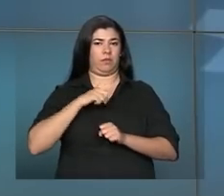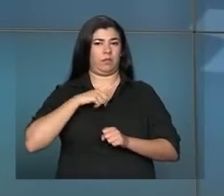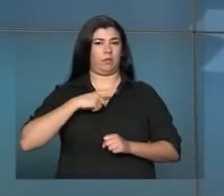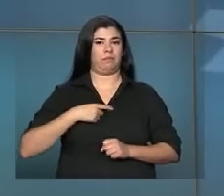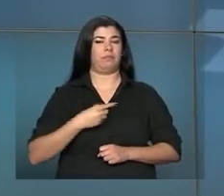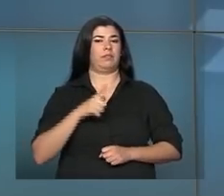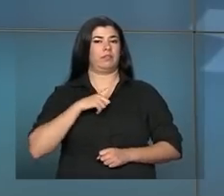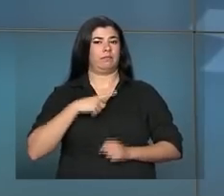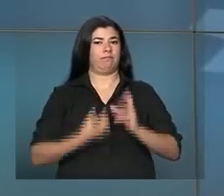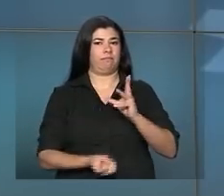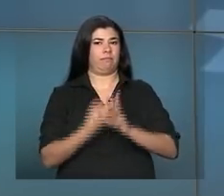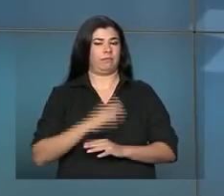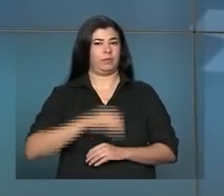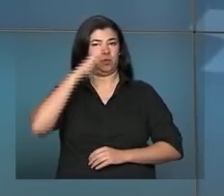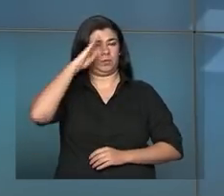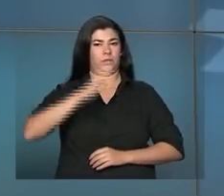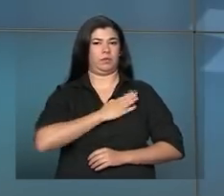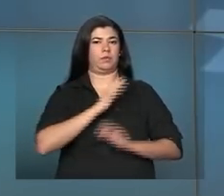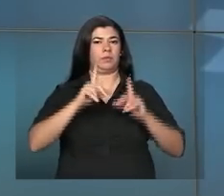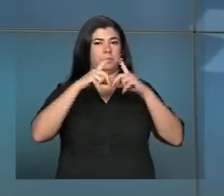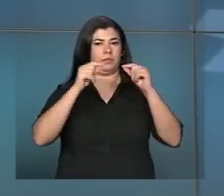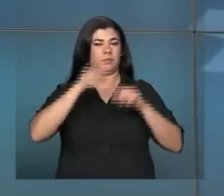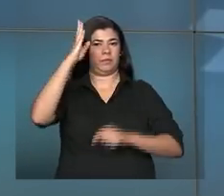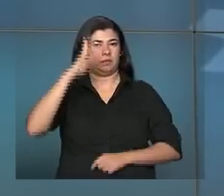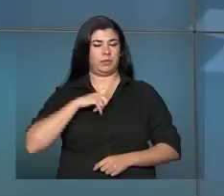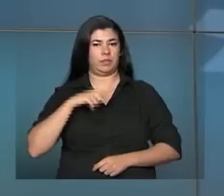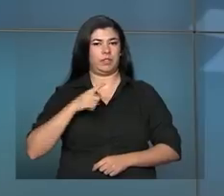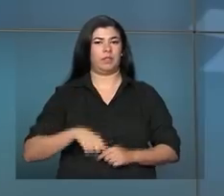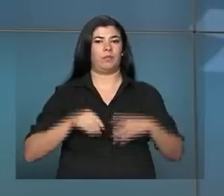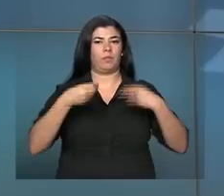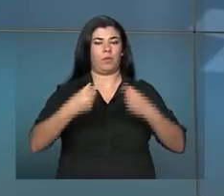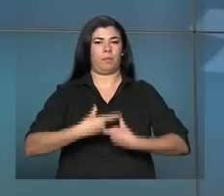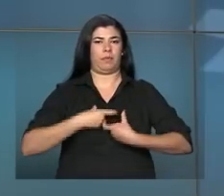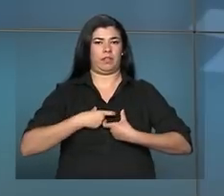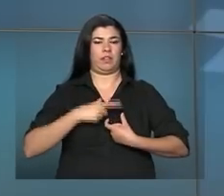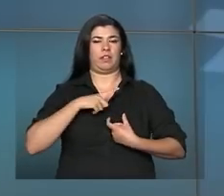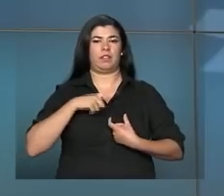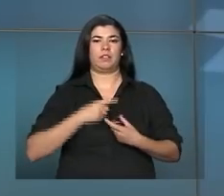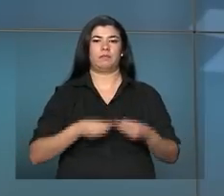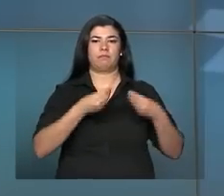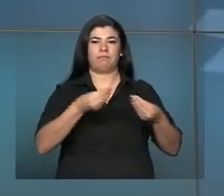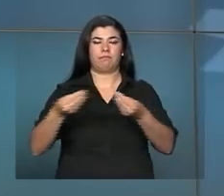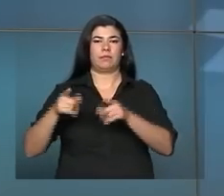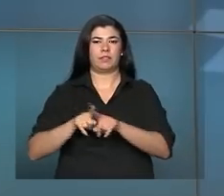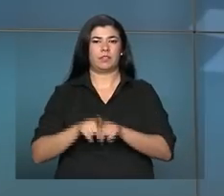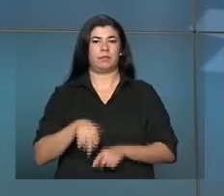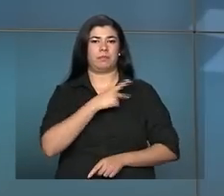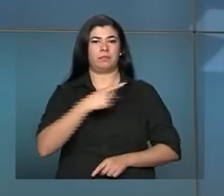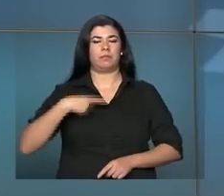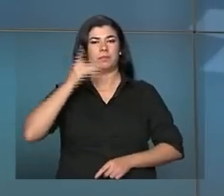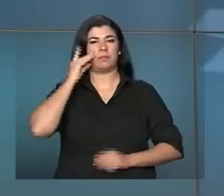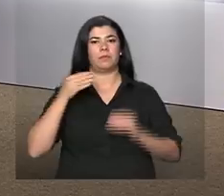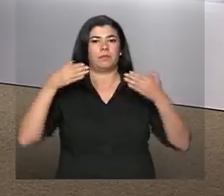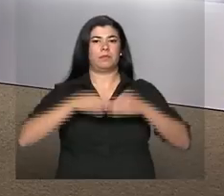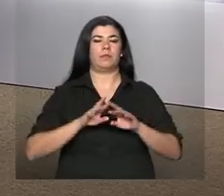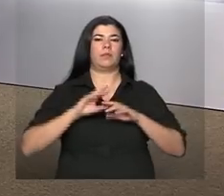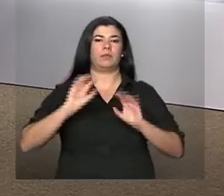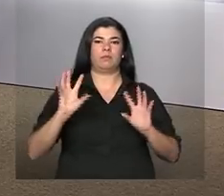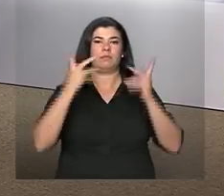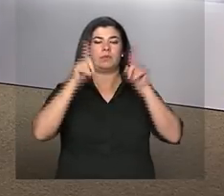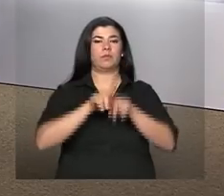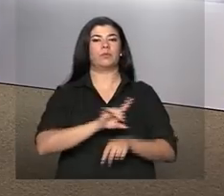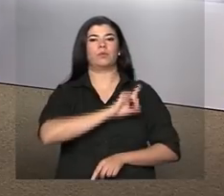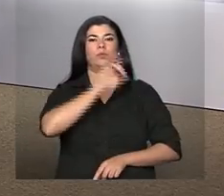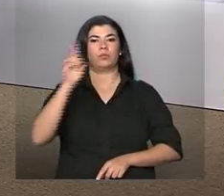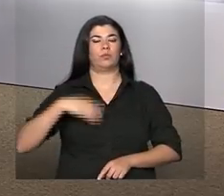Brasileiro. Também foi entregue no evento a Medalha da Ordem do Mérito Militar. A presidenta Dilma Rousseff participou da cerimônia. O Dia